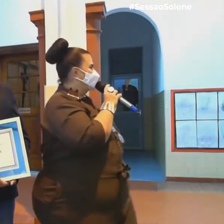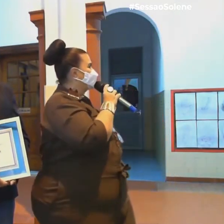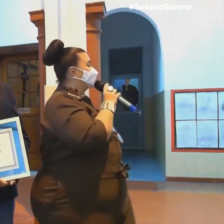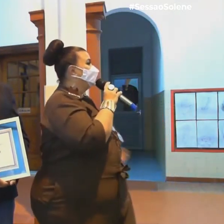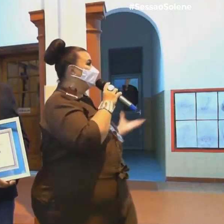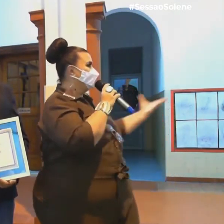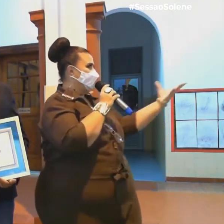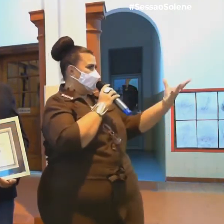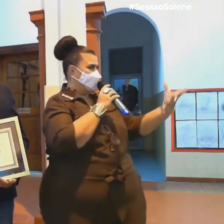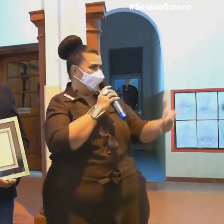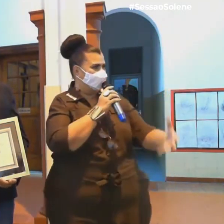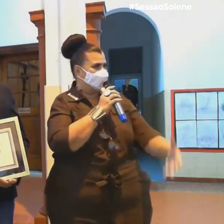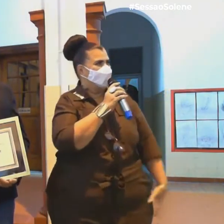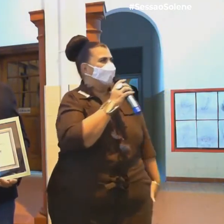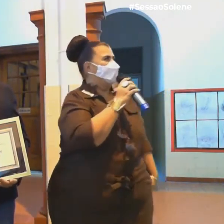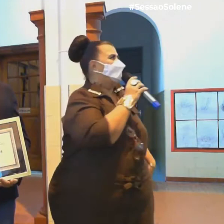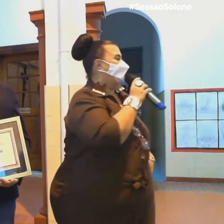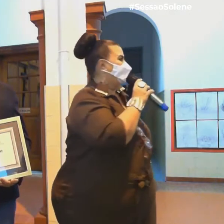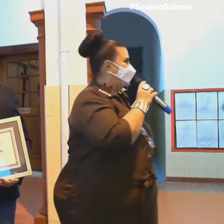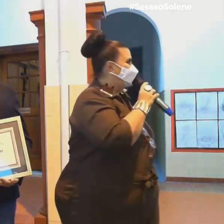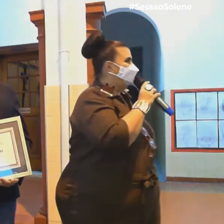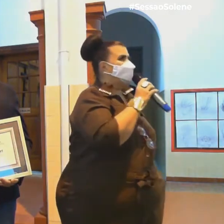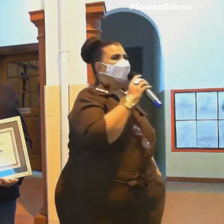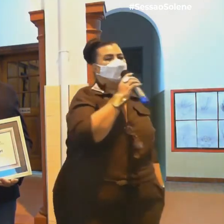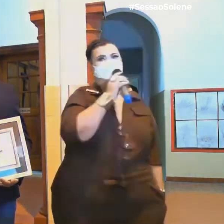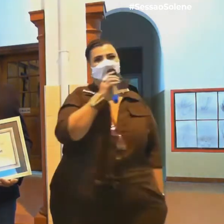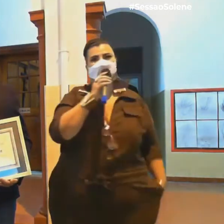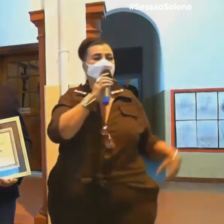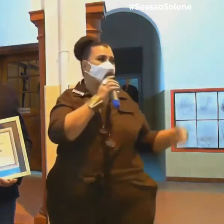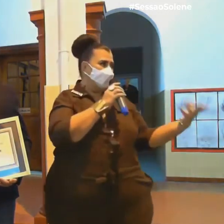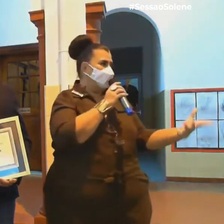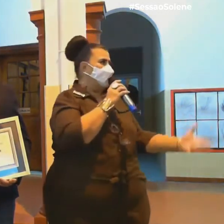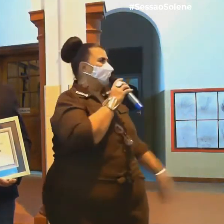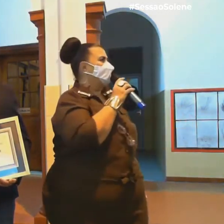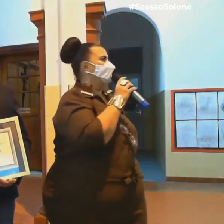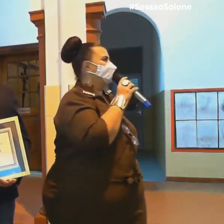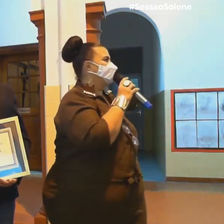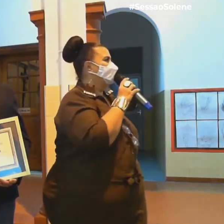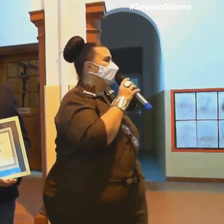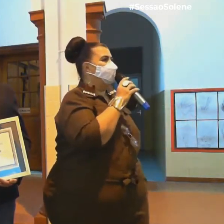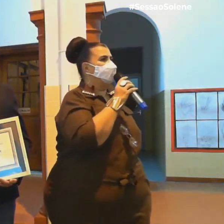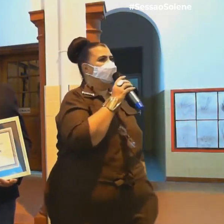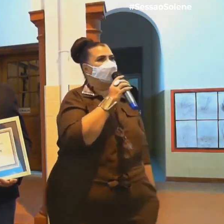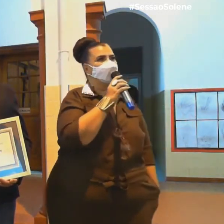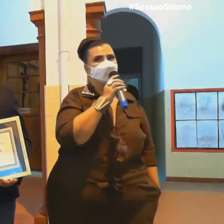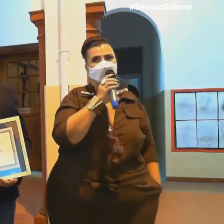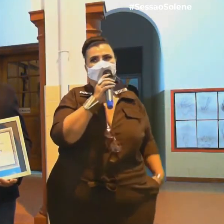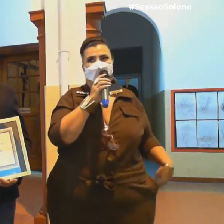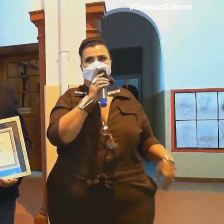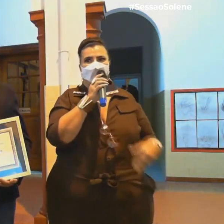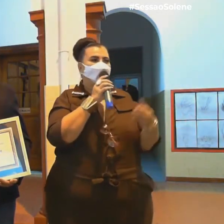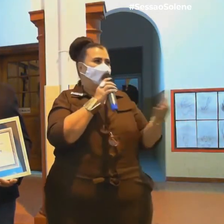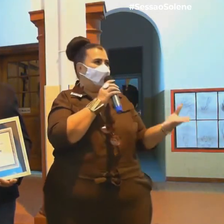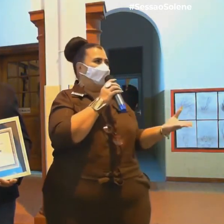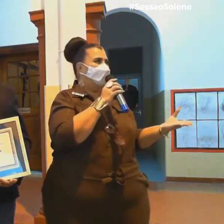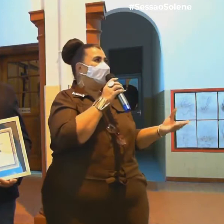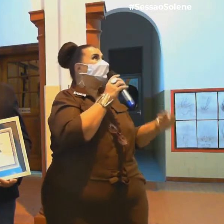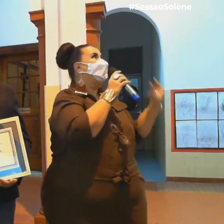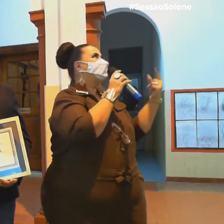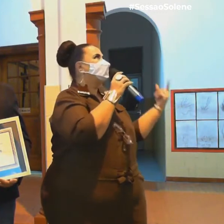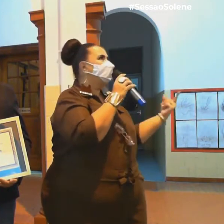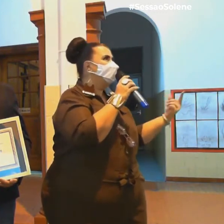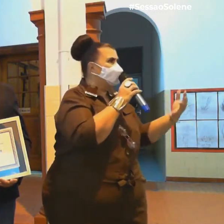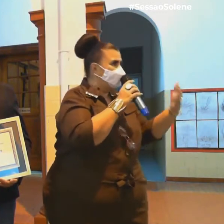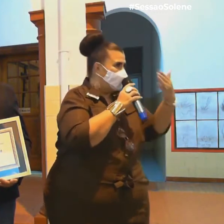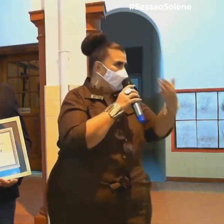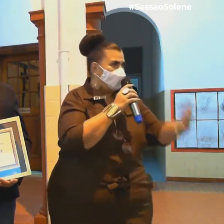aqui participando, a todos os homenageados, o meu parabéns. E para mim realmente é uma grande honra, porque eu